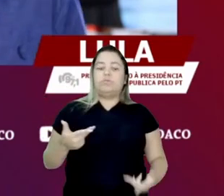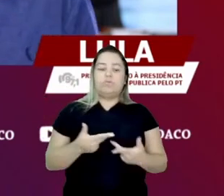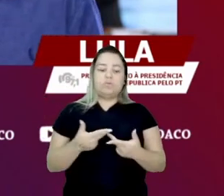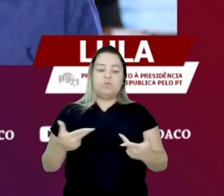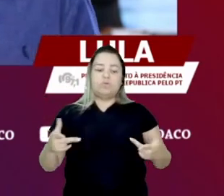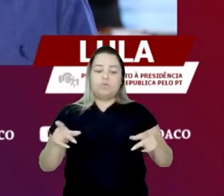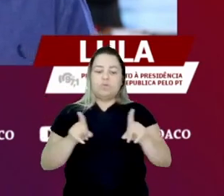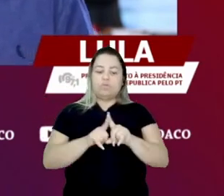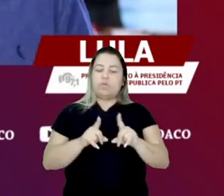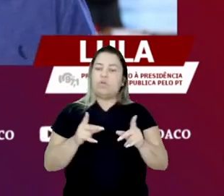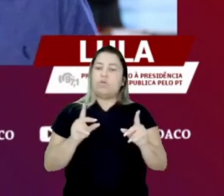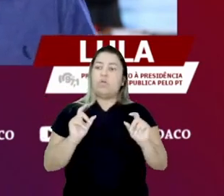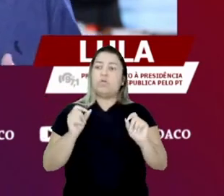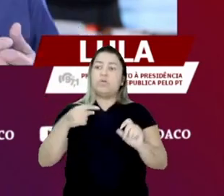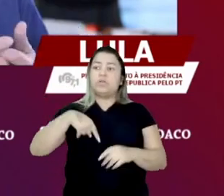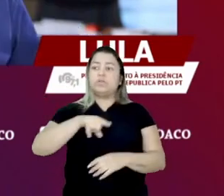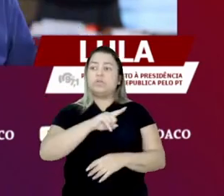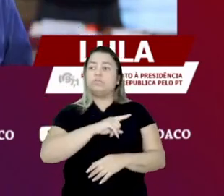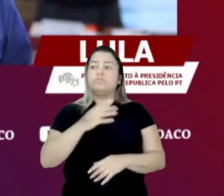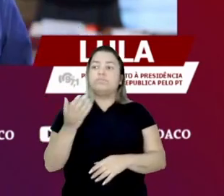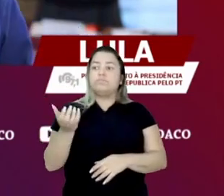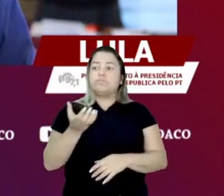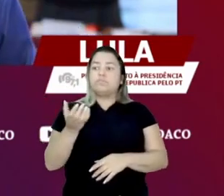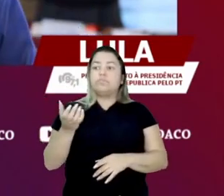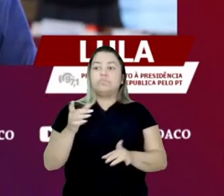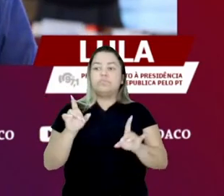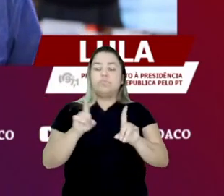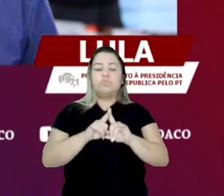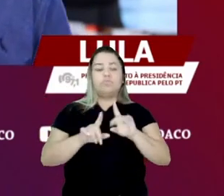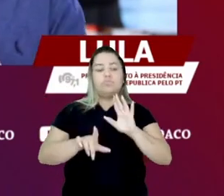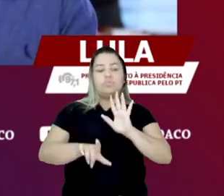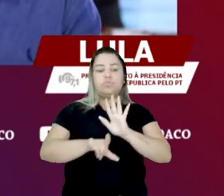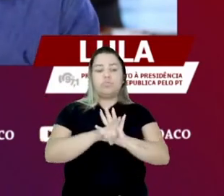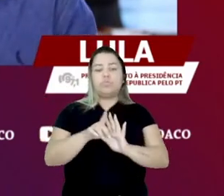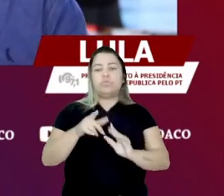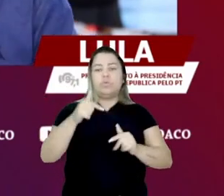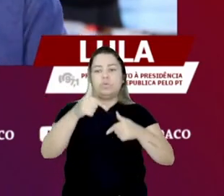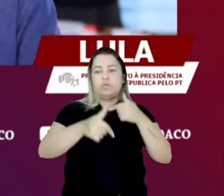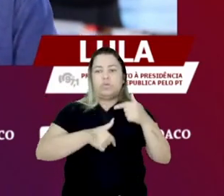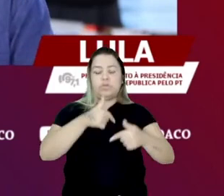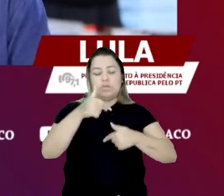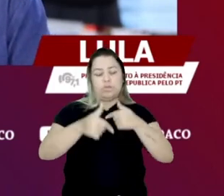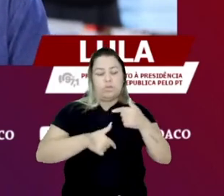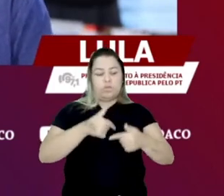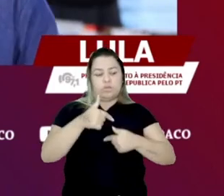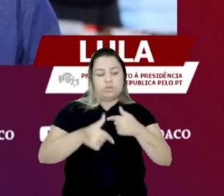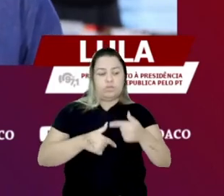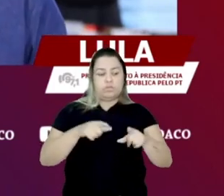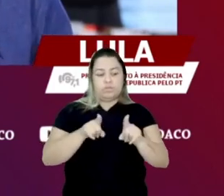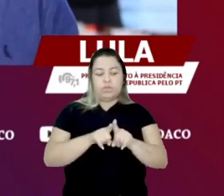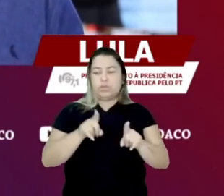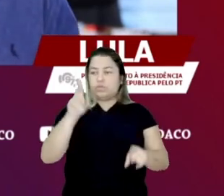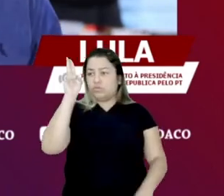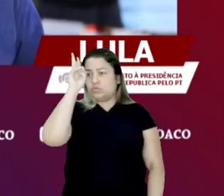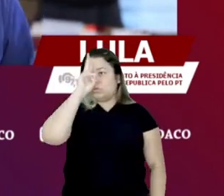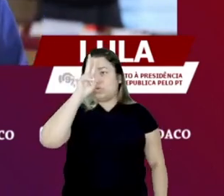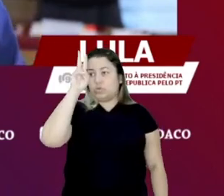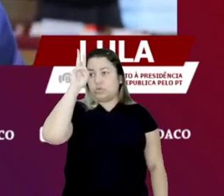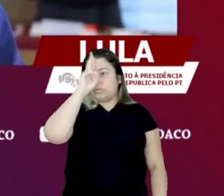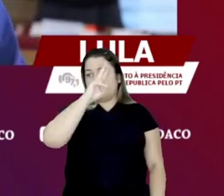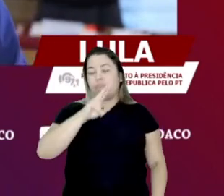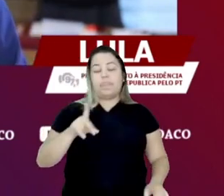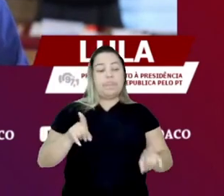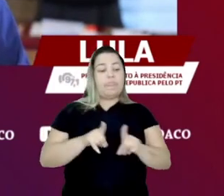da tecnologia, aos avanços tecnológicos, à nova realidade do mundo do trabalho, sabe? A levar